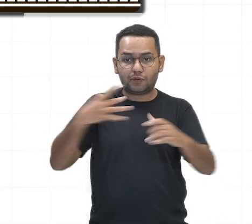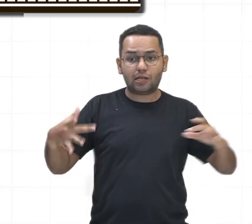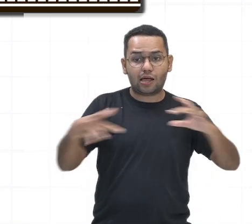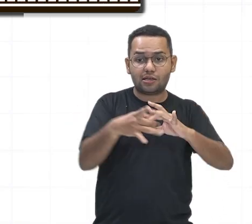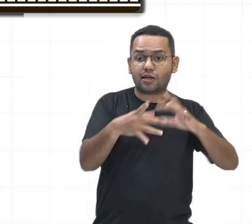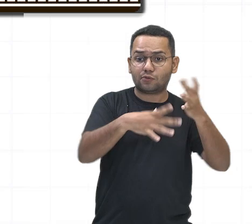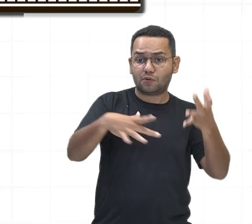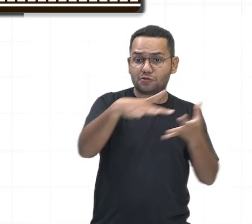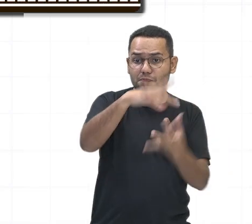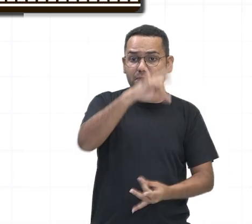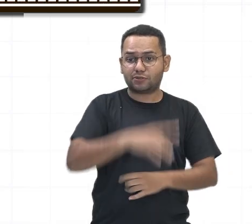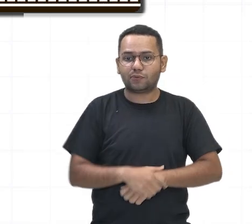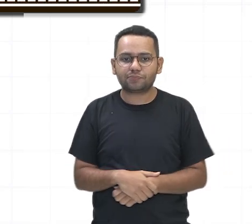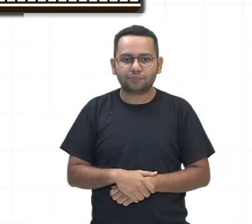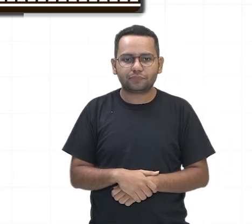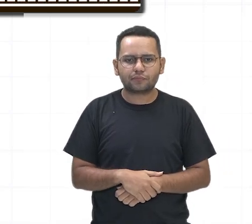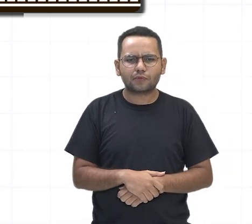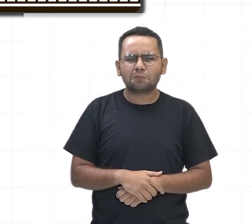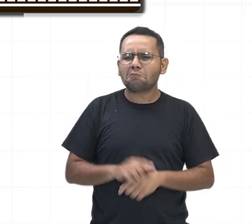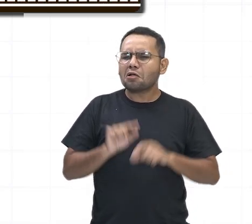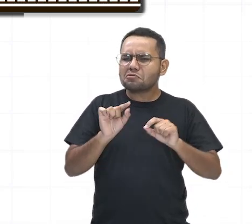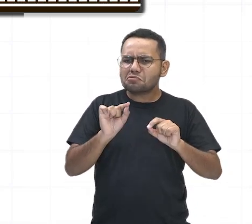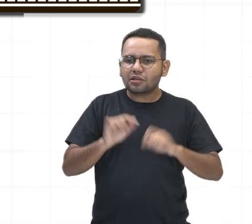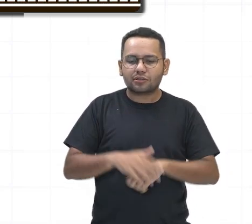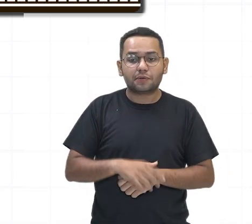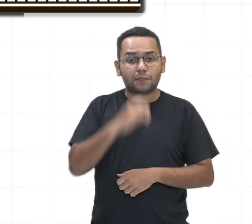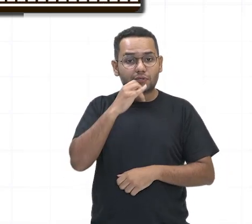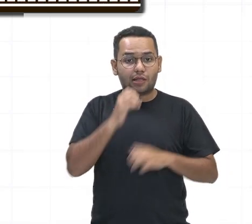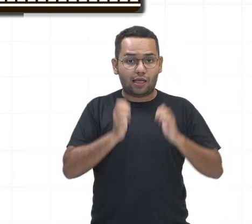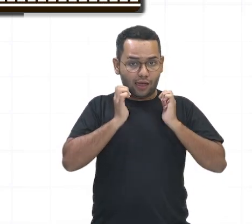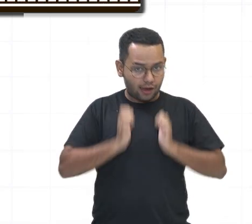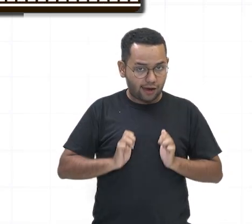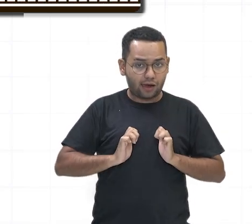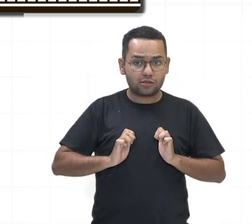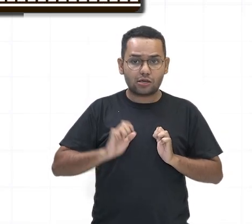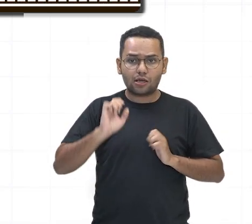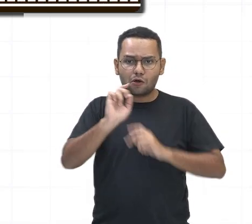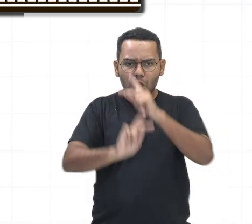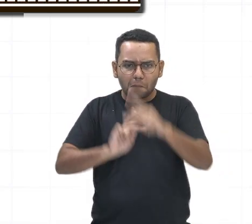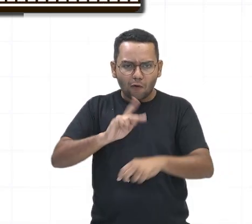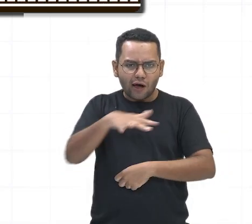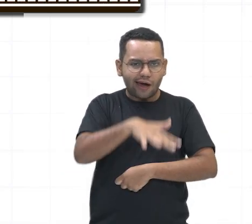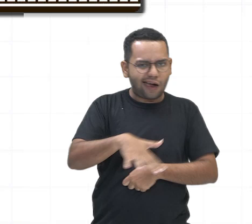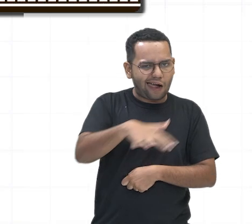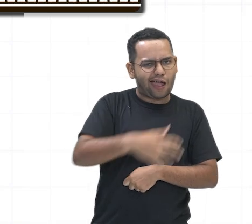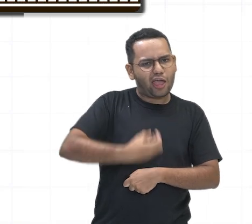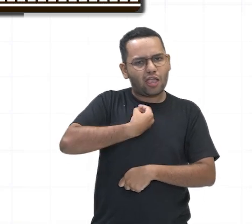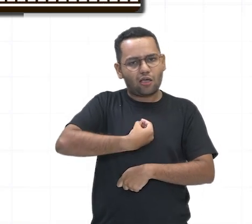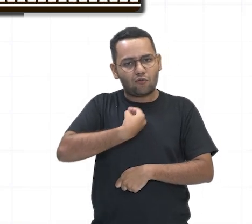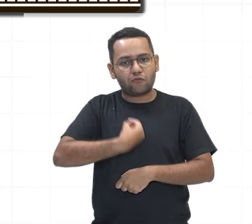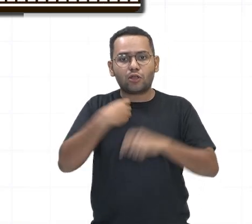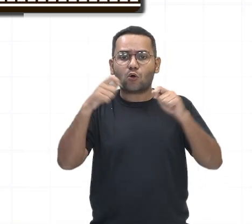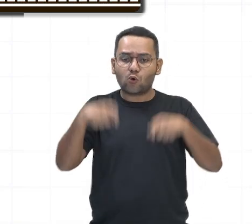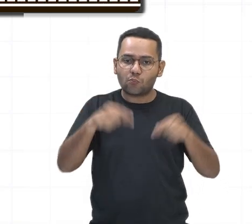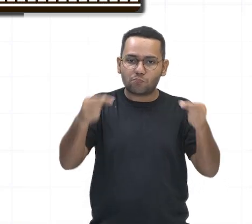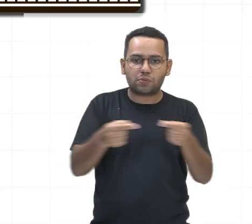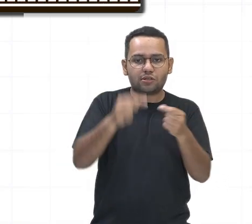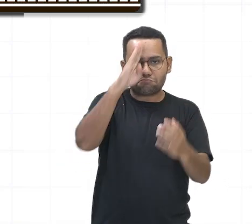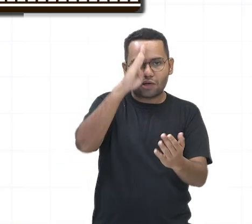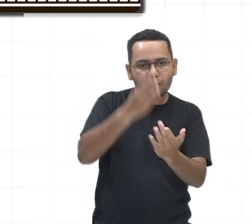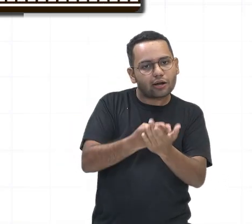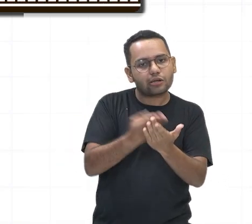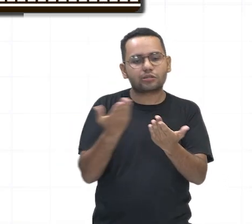e valores que conectam os indivíduos e a comunidade ao sagrado, à natureza e ao cosmos. Olha que